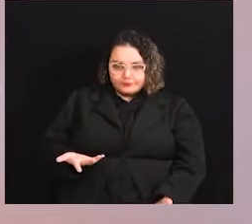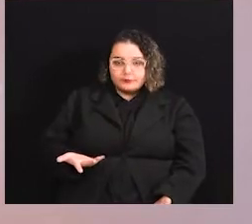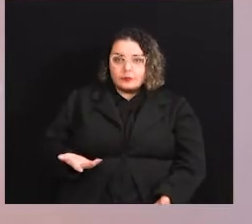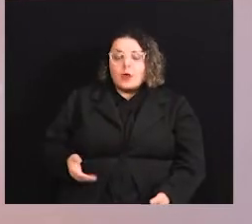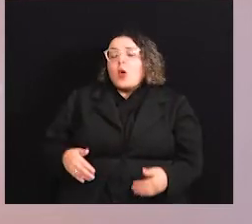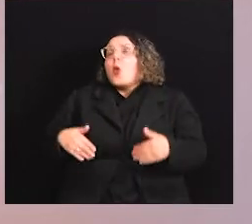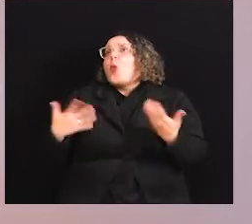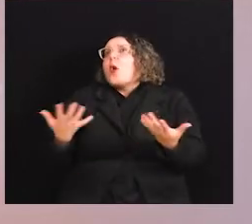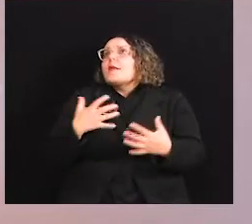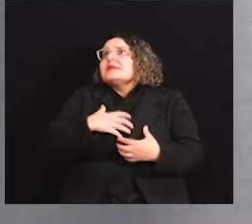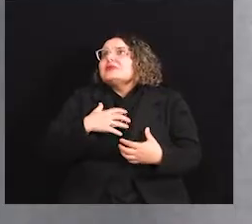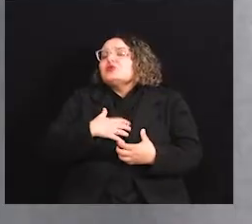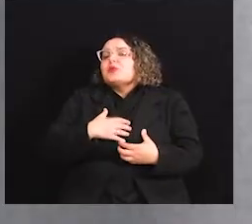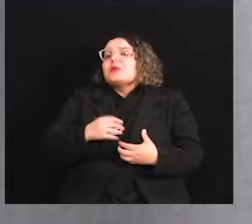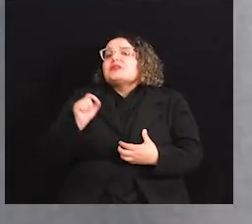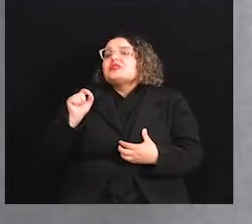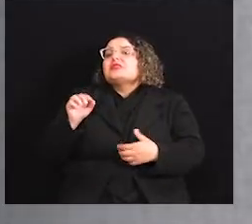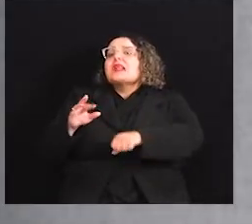lactose?